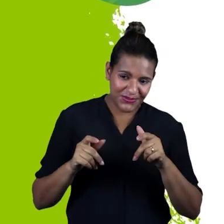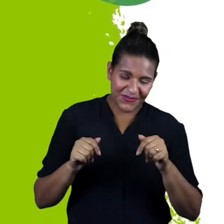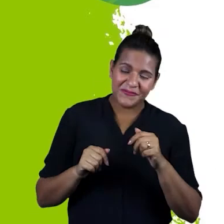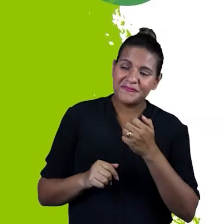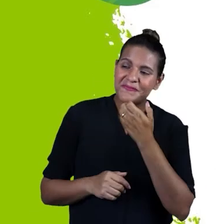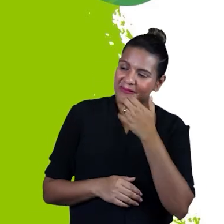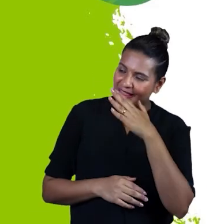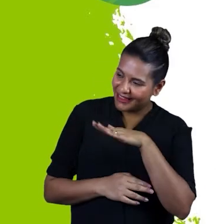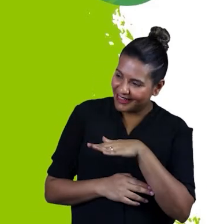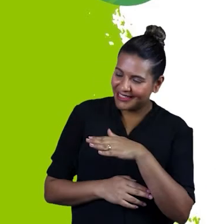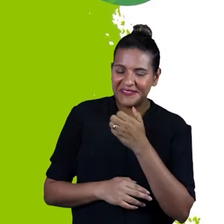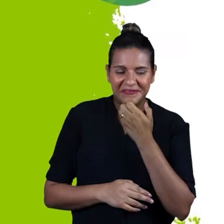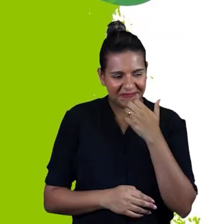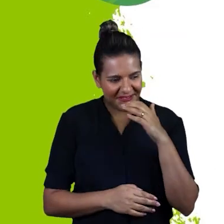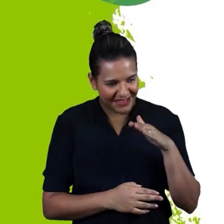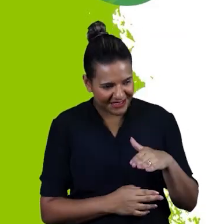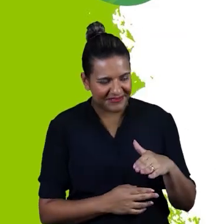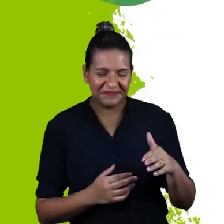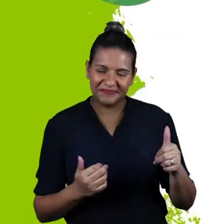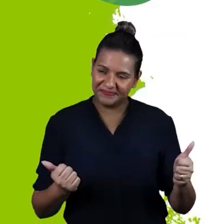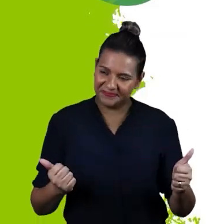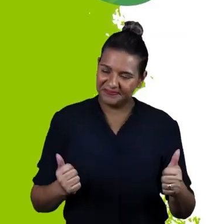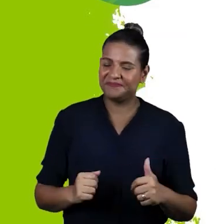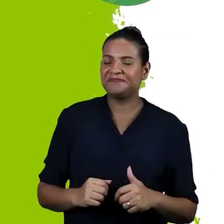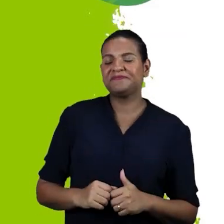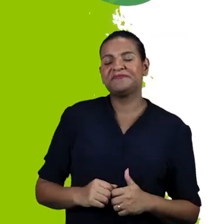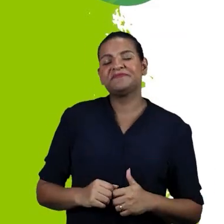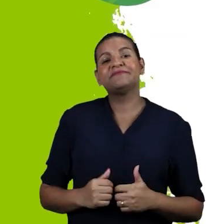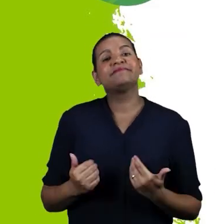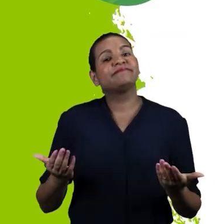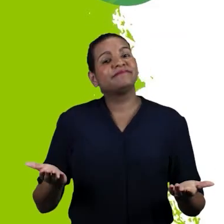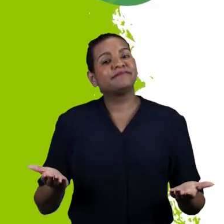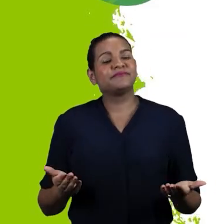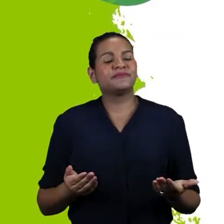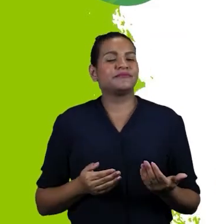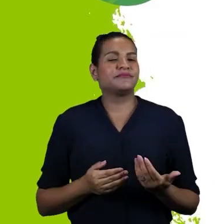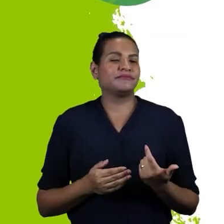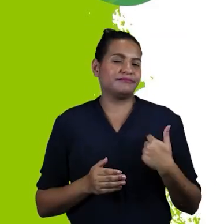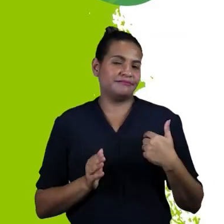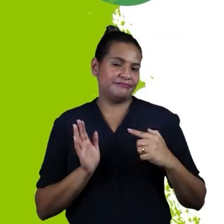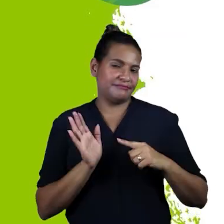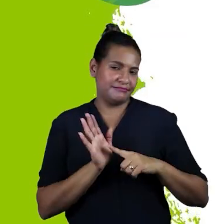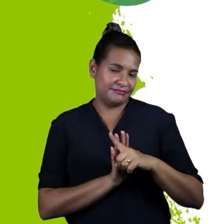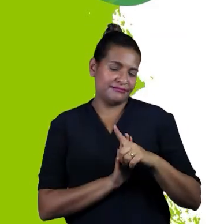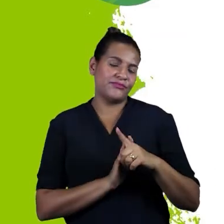todos. Boa tarde, Booker. Boa tarde. Então,